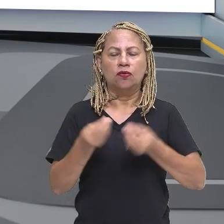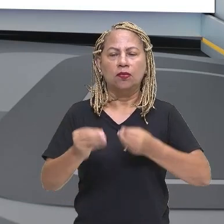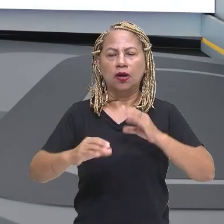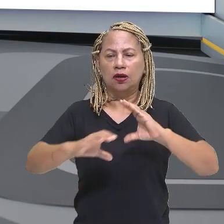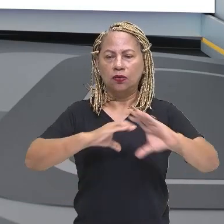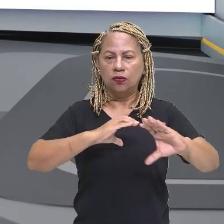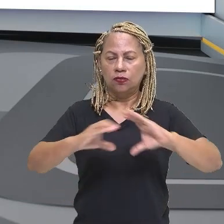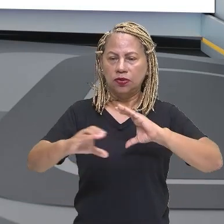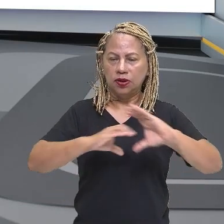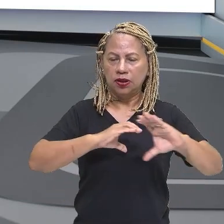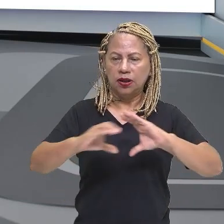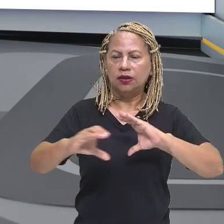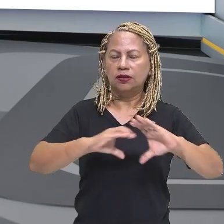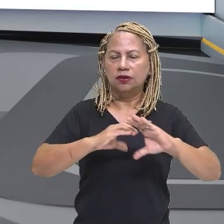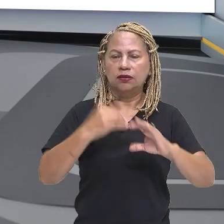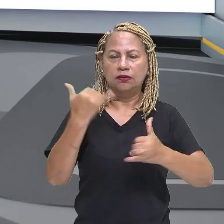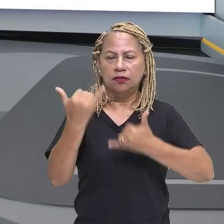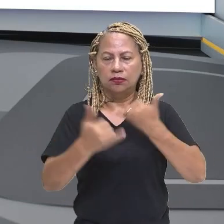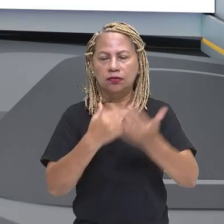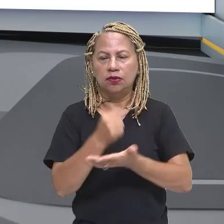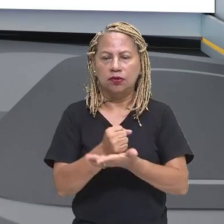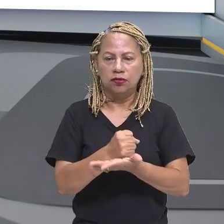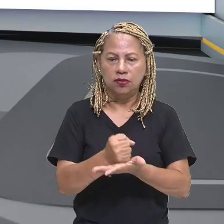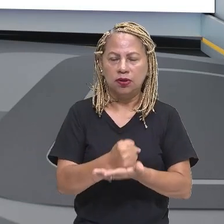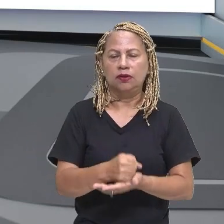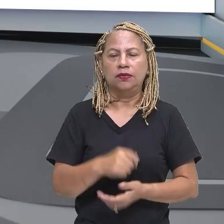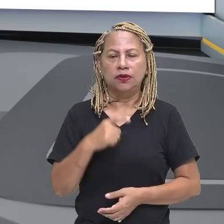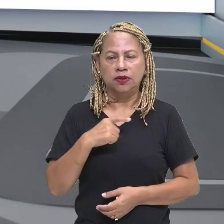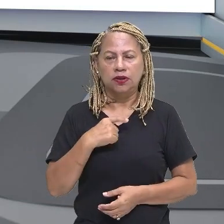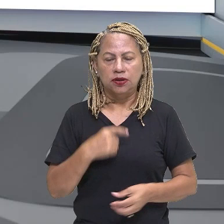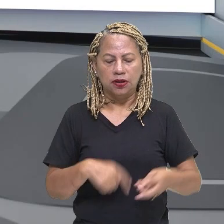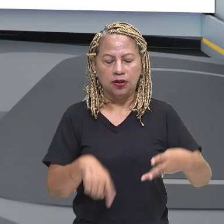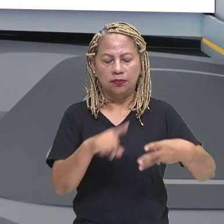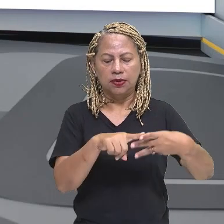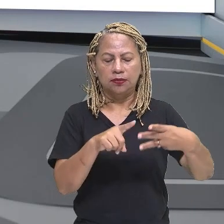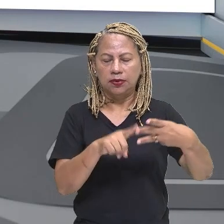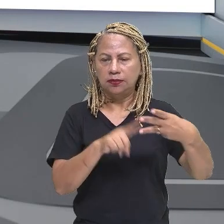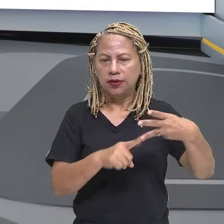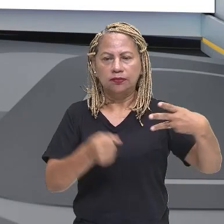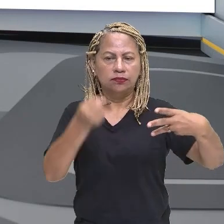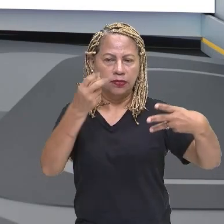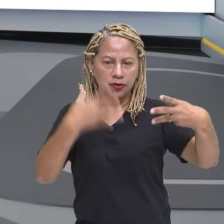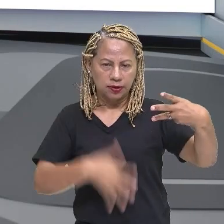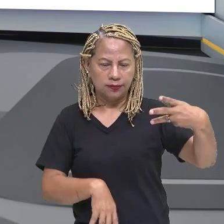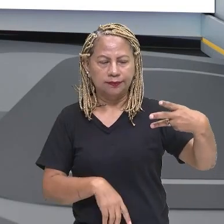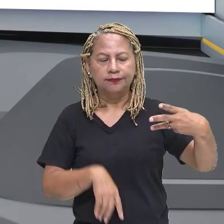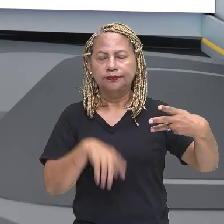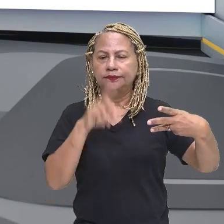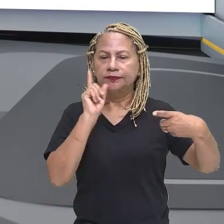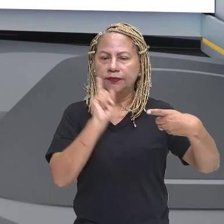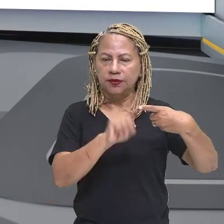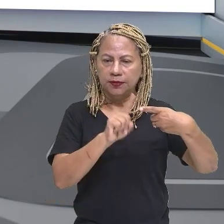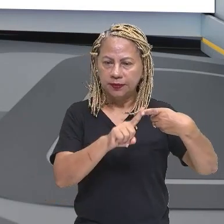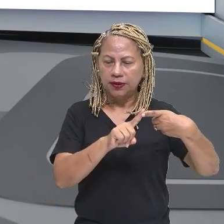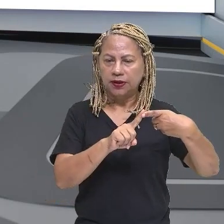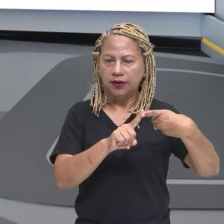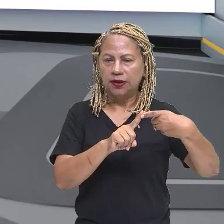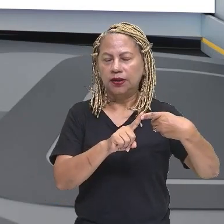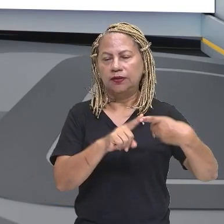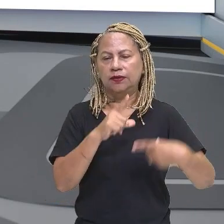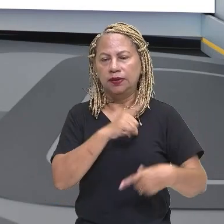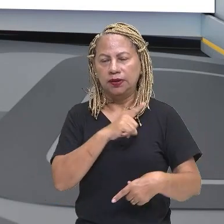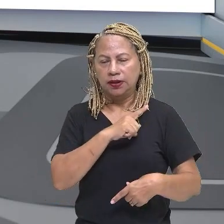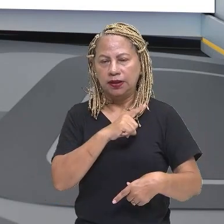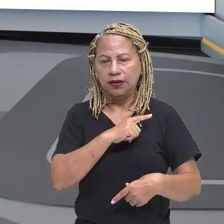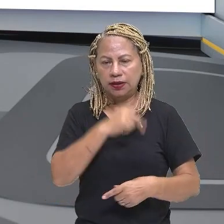dos games. Devemos considerar 3 aspectos. Primeiro, entre os participantes, que costumam usar